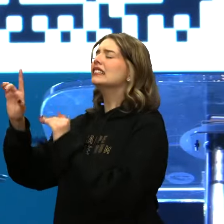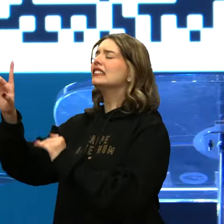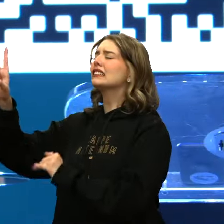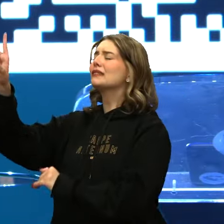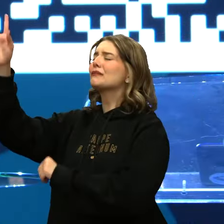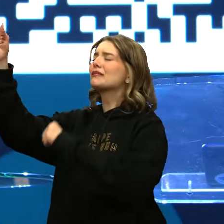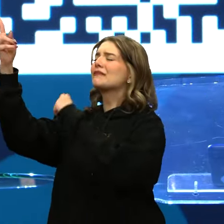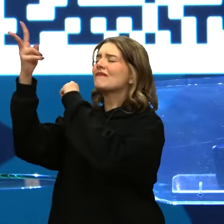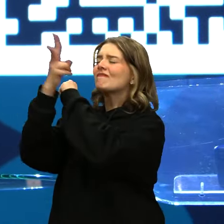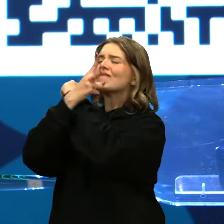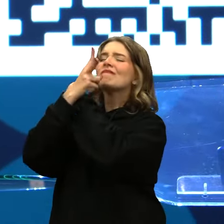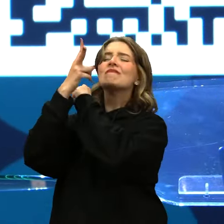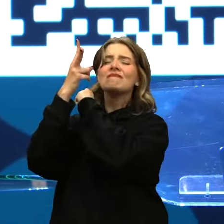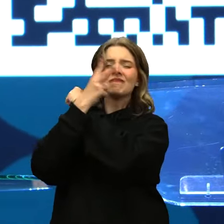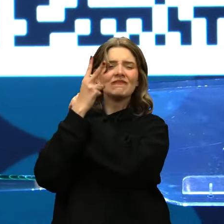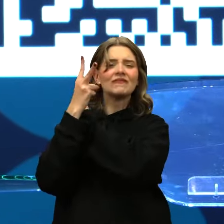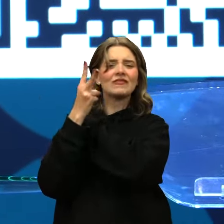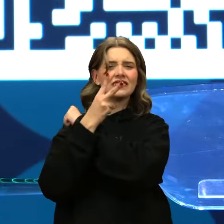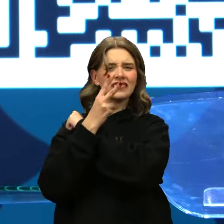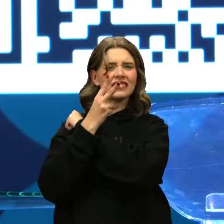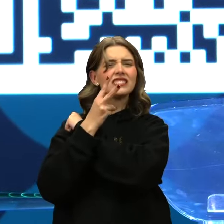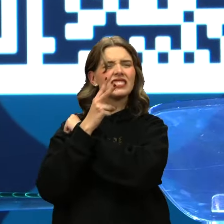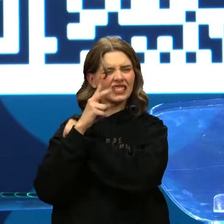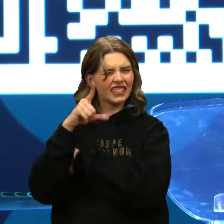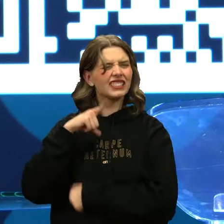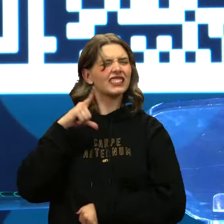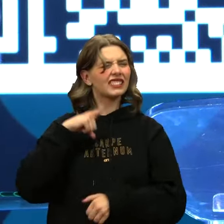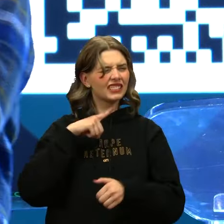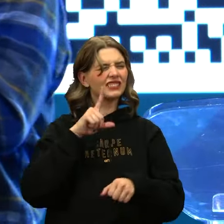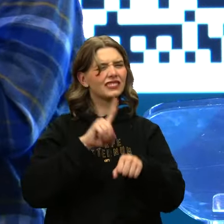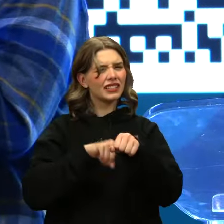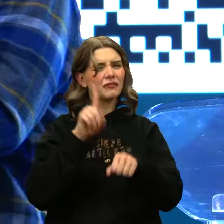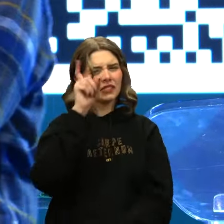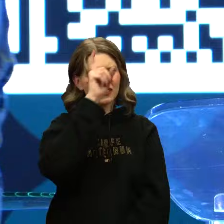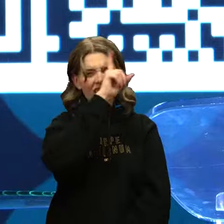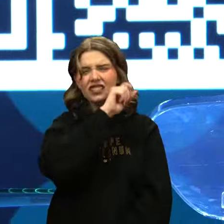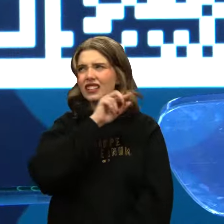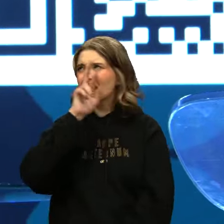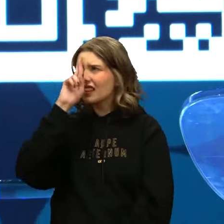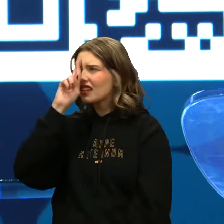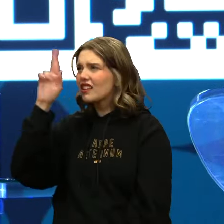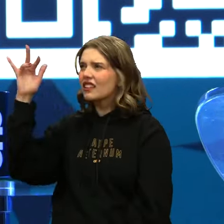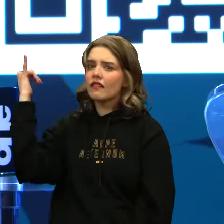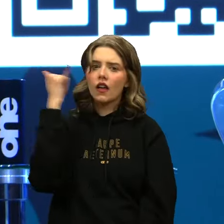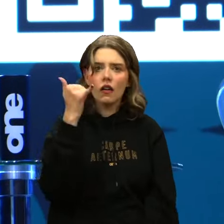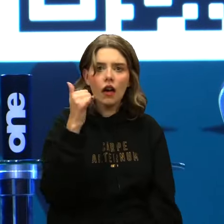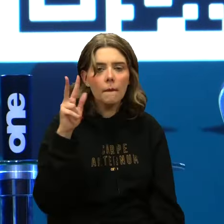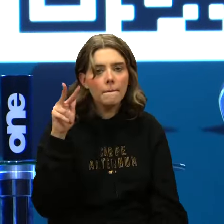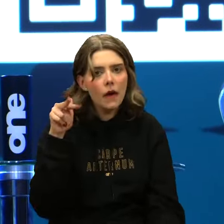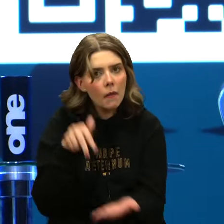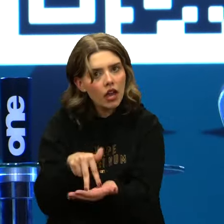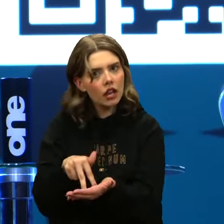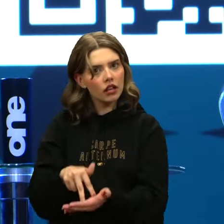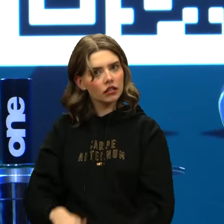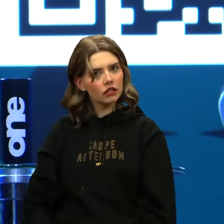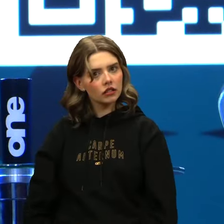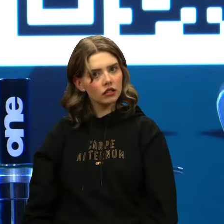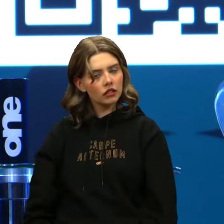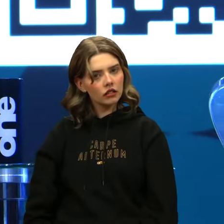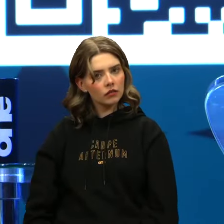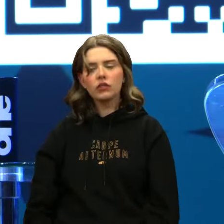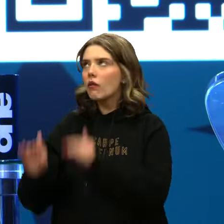debaixo das minhas asas. Está passando por provações? O Senhor está falando: permanece, persista em